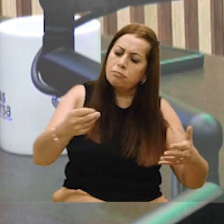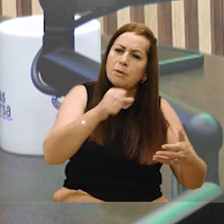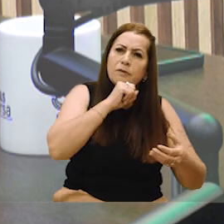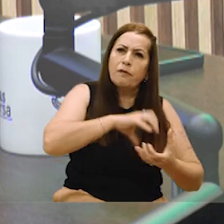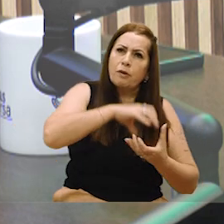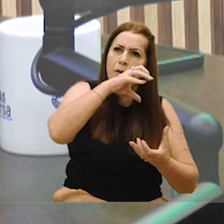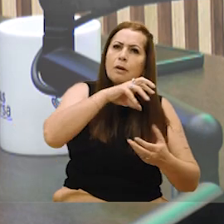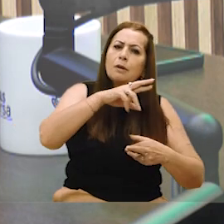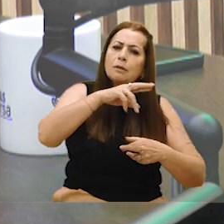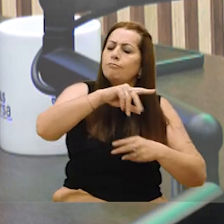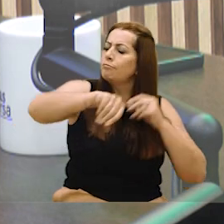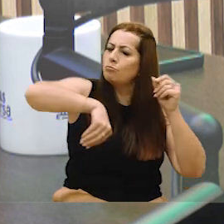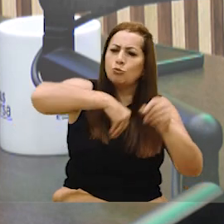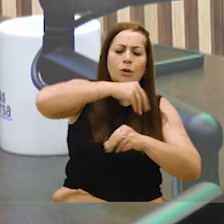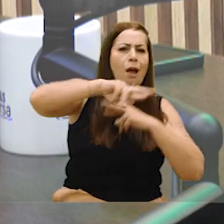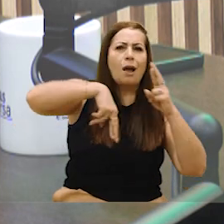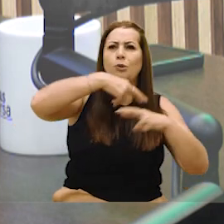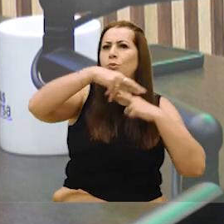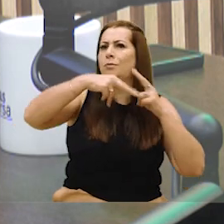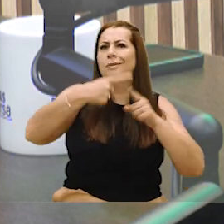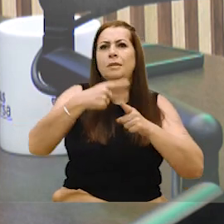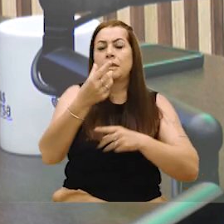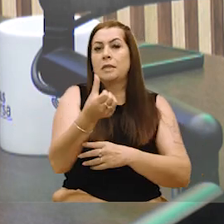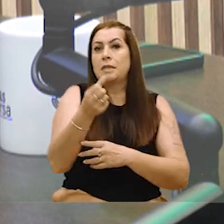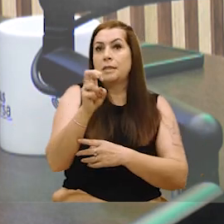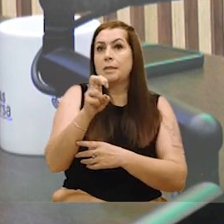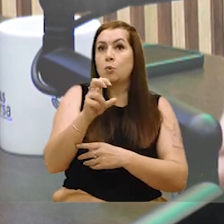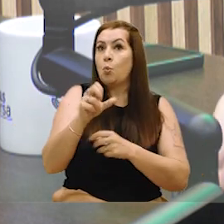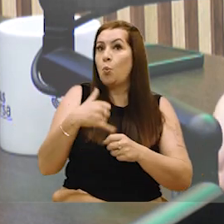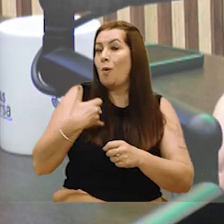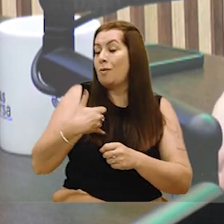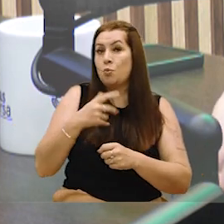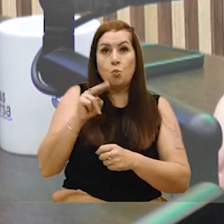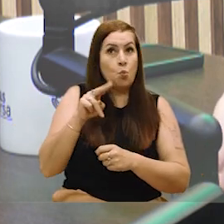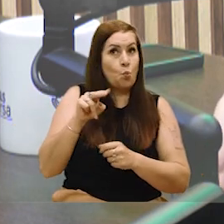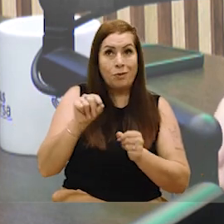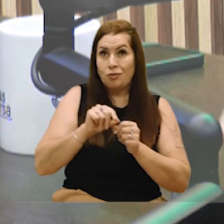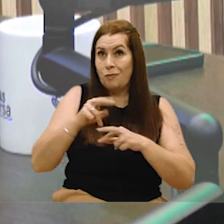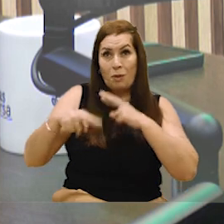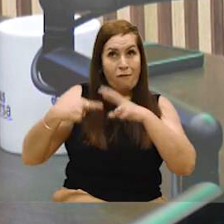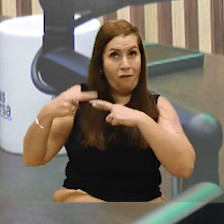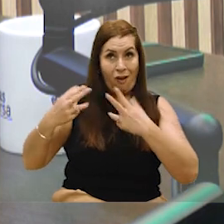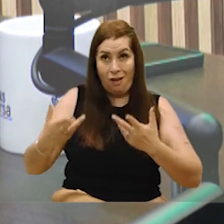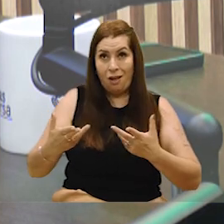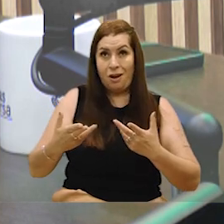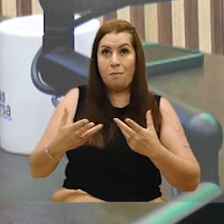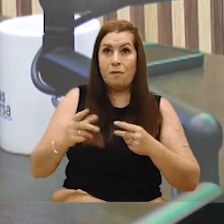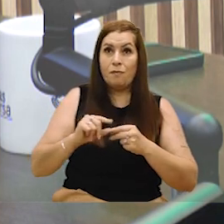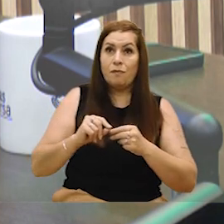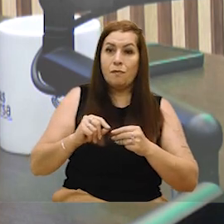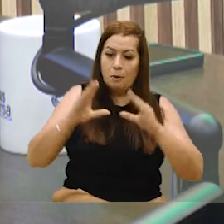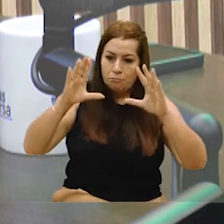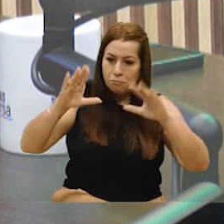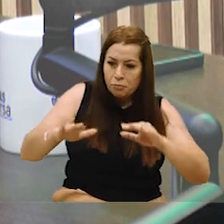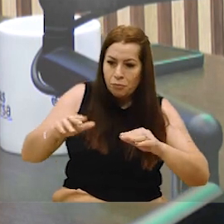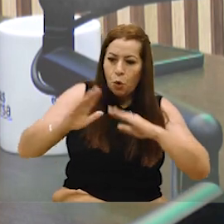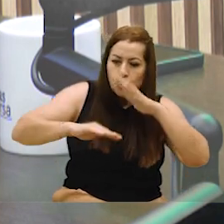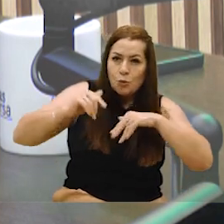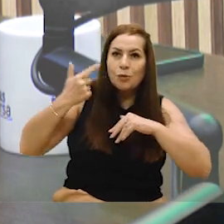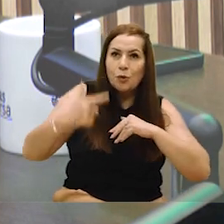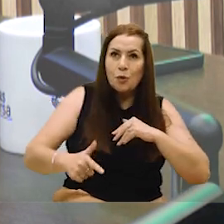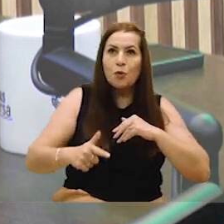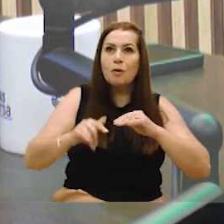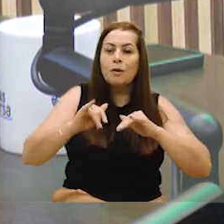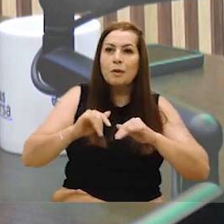Foi totalmente reformulado. 65 anos o estabelecimento e nunca tinha passado por uma reforma. Bem dizer, ele foi colocado abaixo, reconstruído